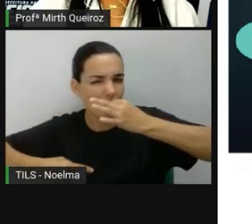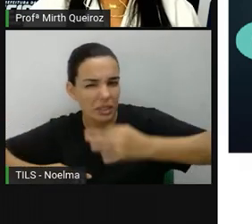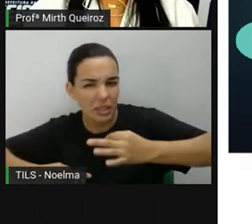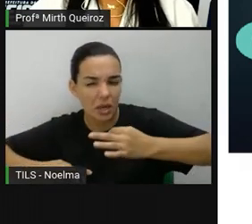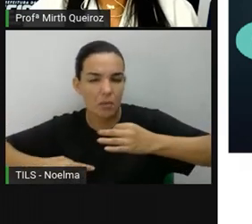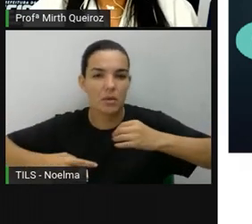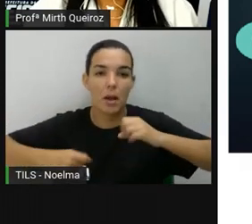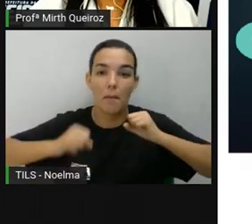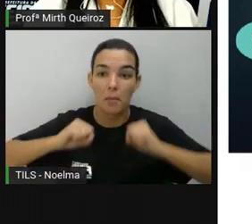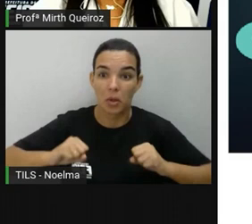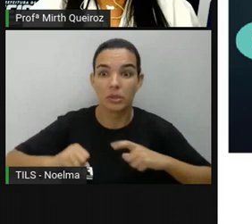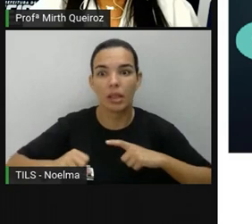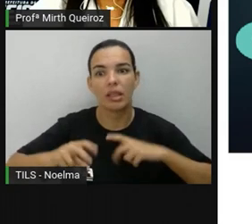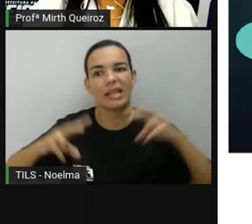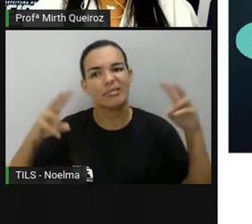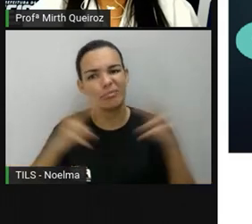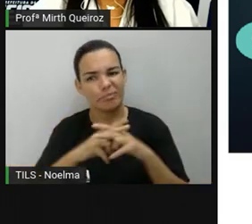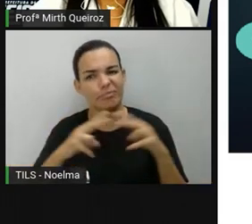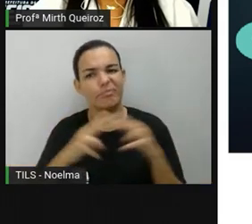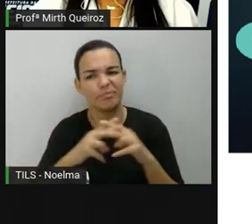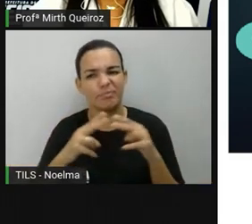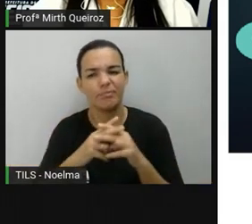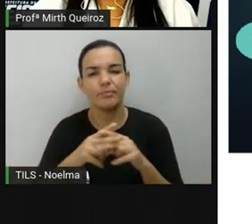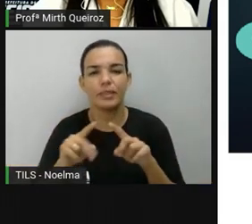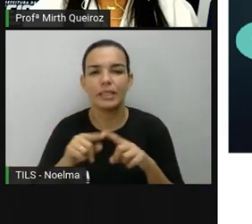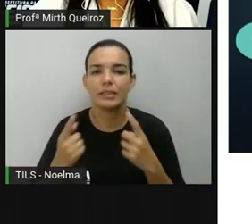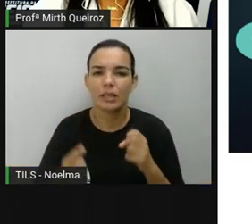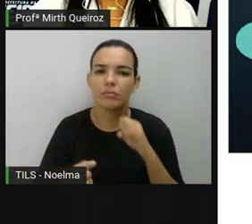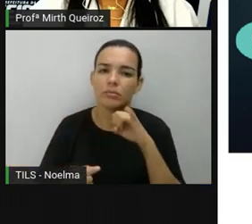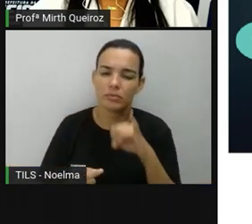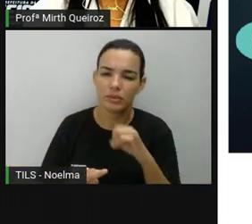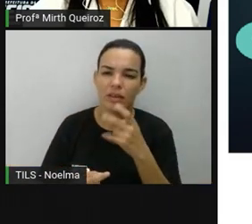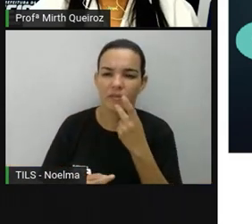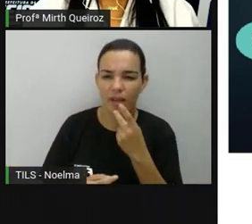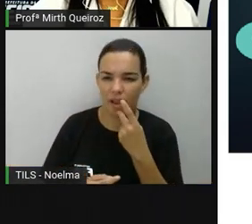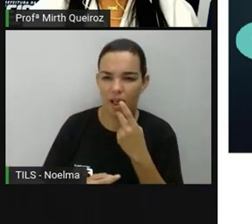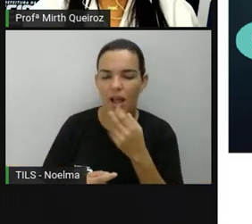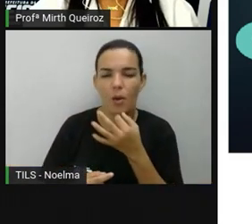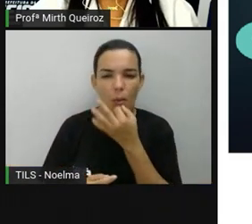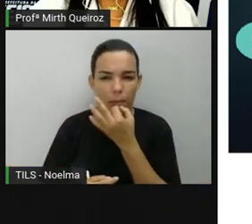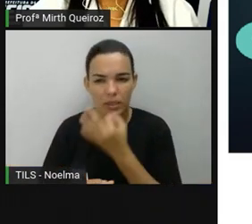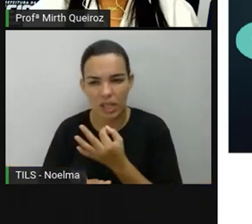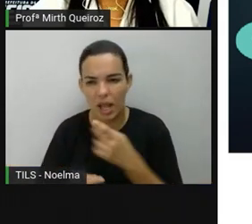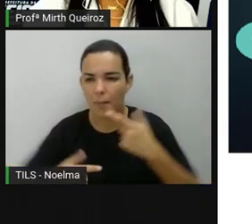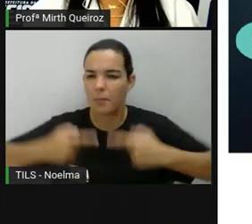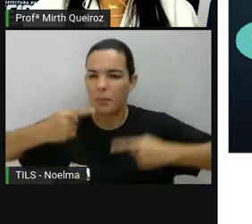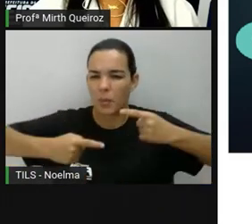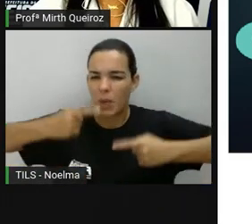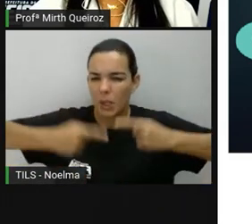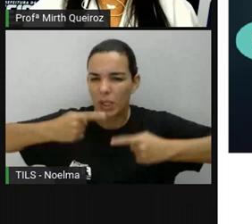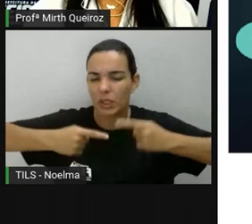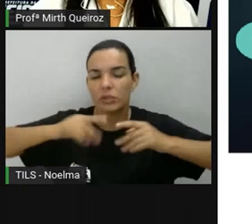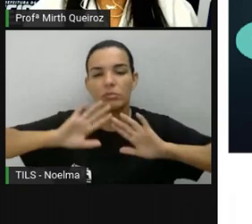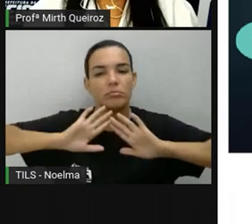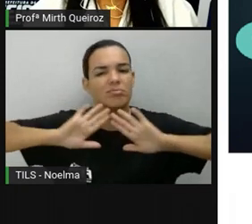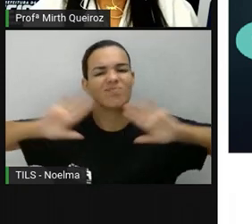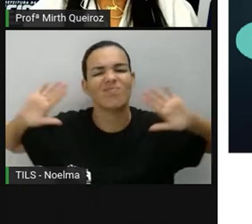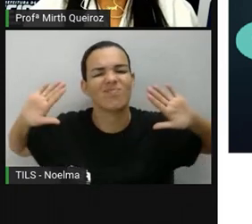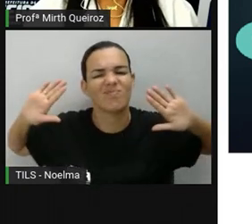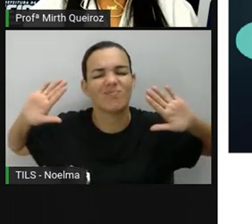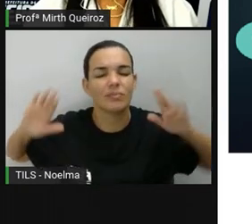moderado na tréplica, né? Então, quando alguém comentar alguma coisa em relação à política e vocês